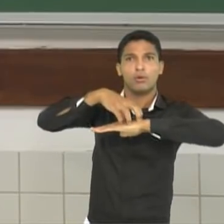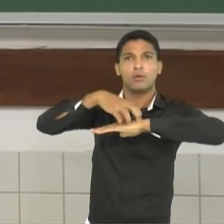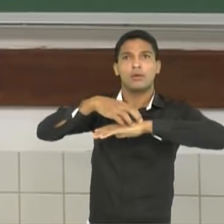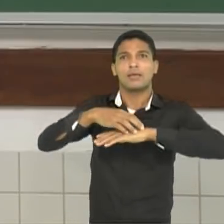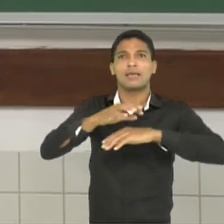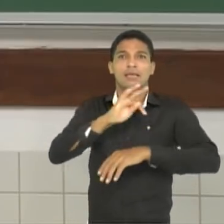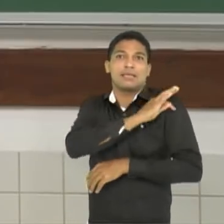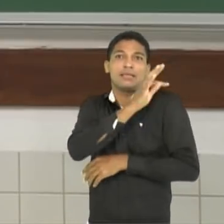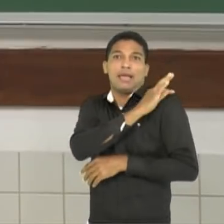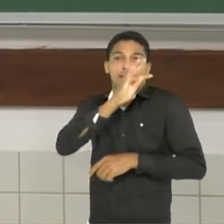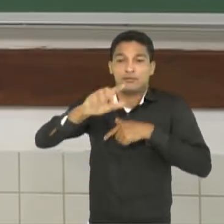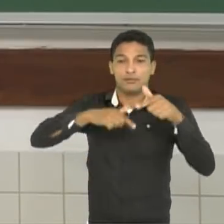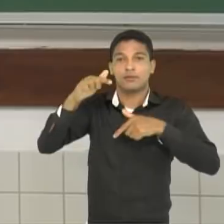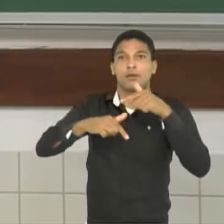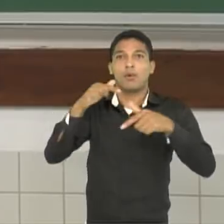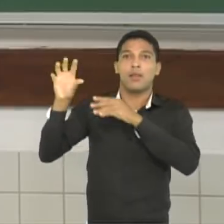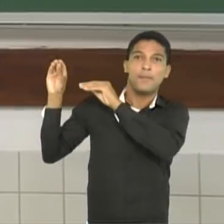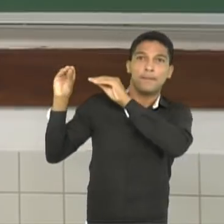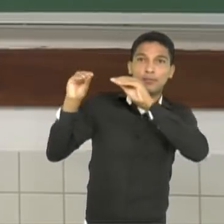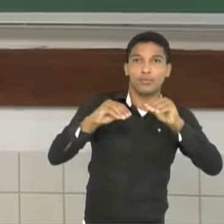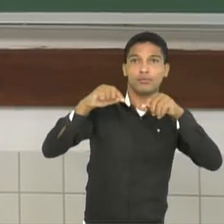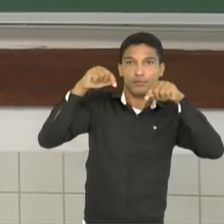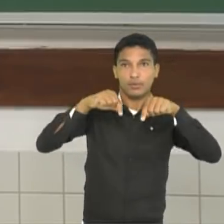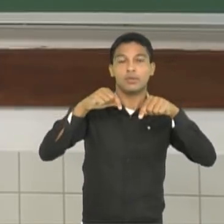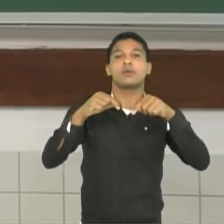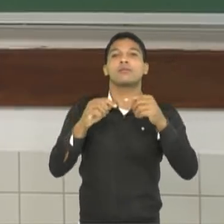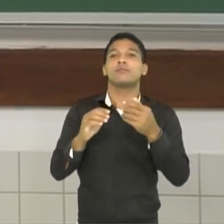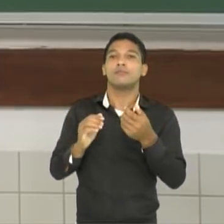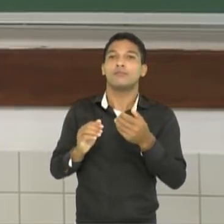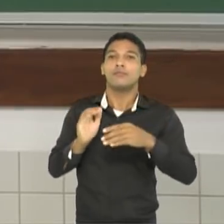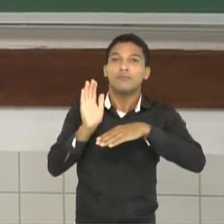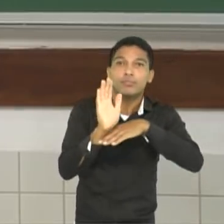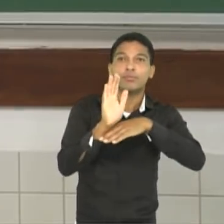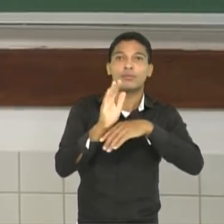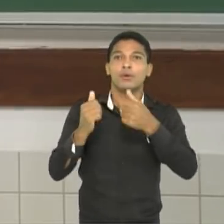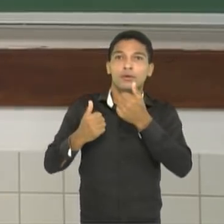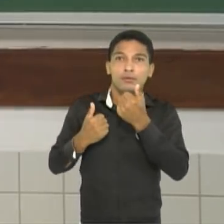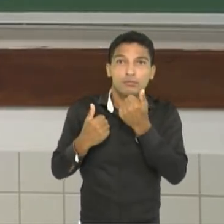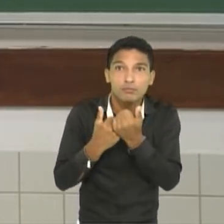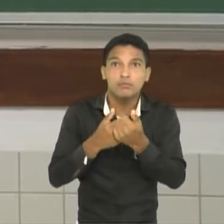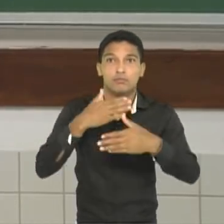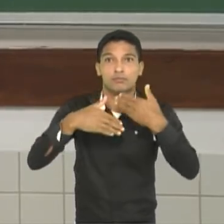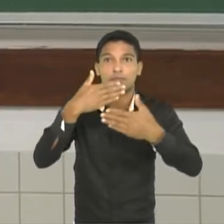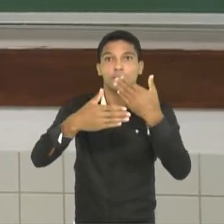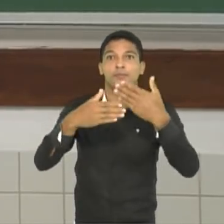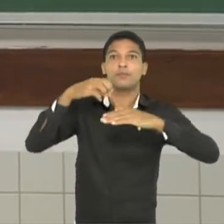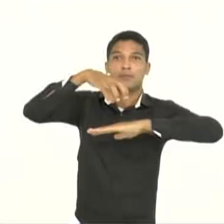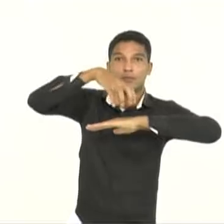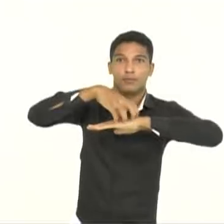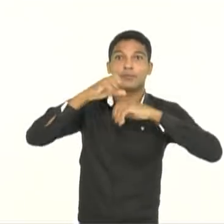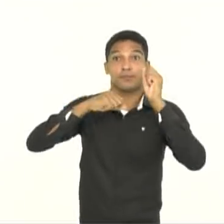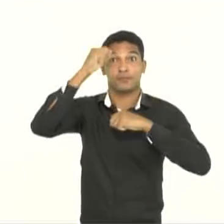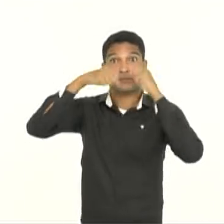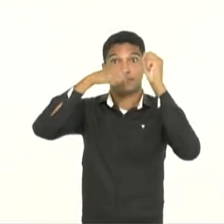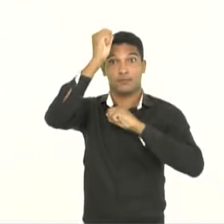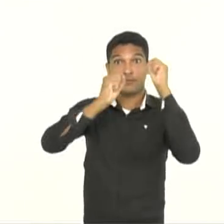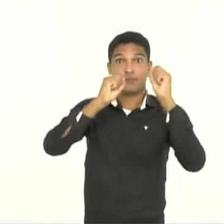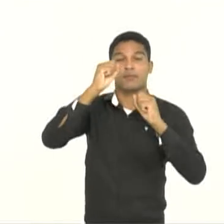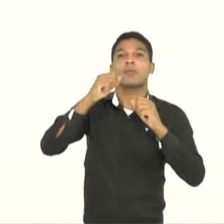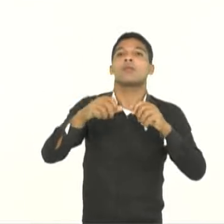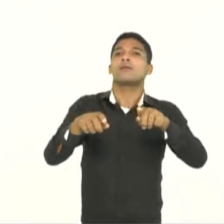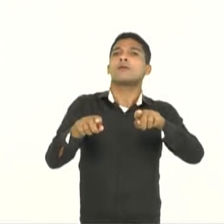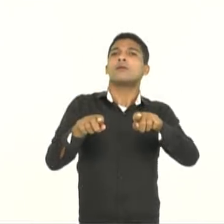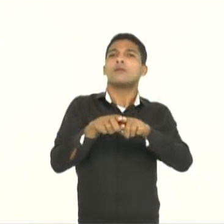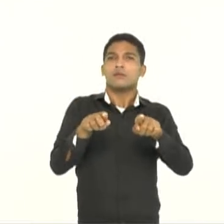desenvolver ali, para contribuir para esse processo inicial de industrialização do território, né? O mercado interno foi dinamizado